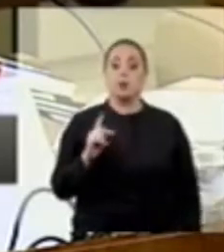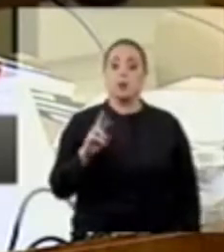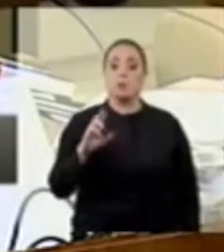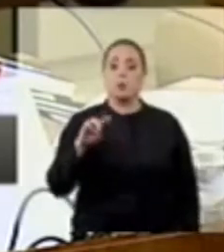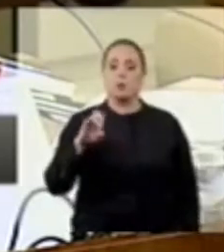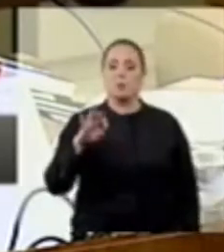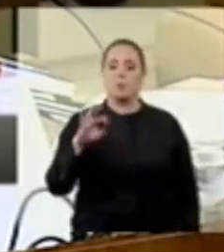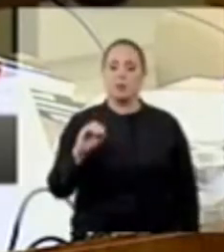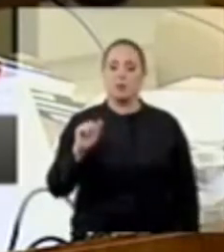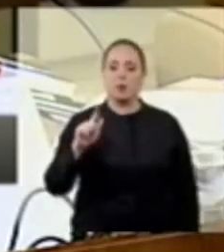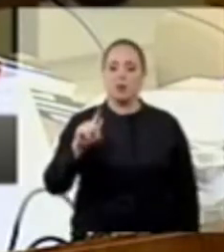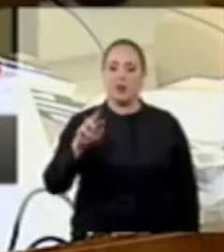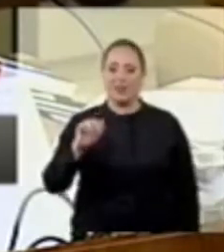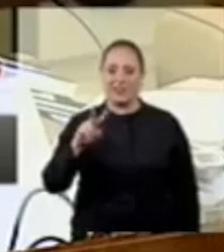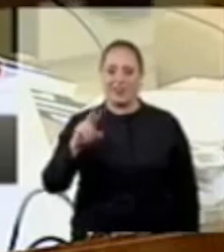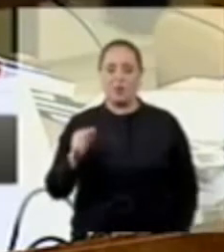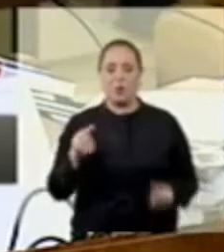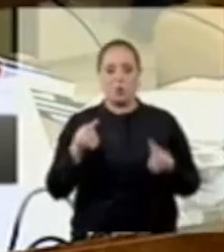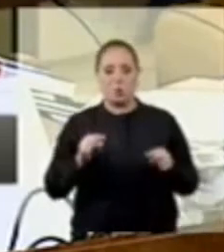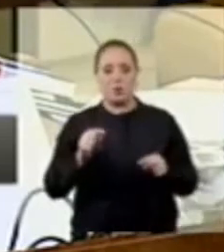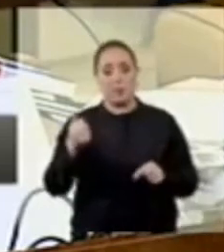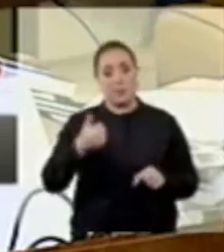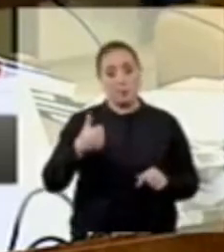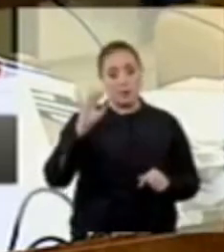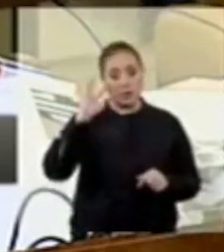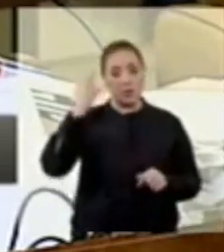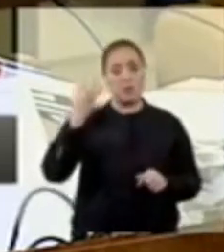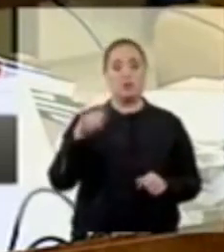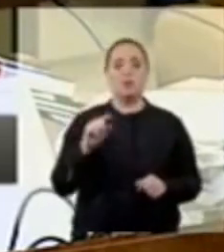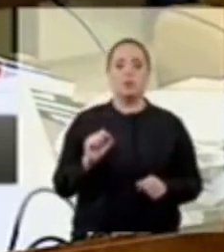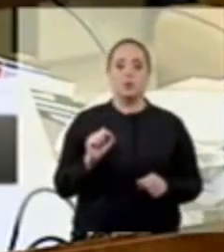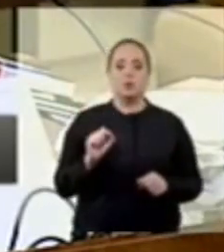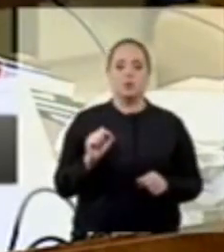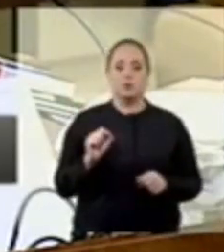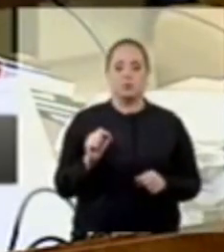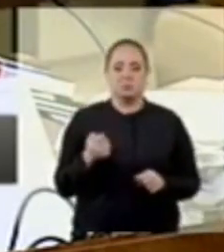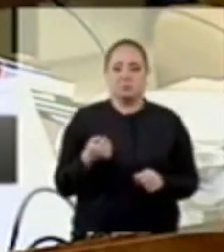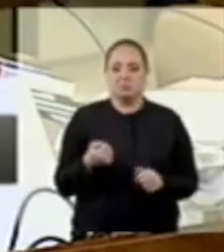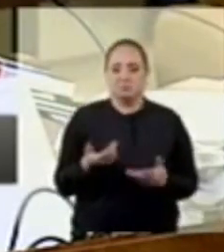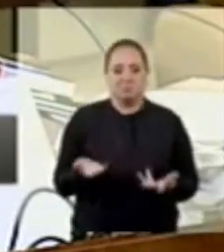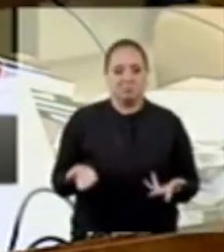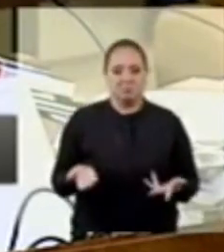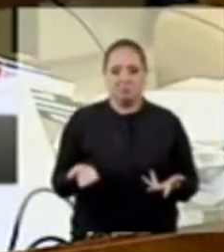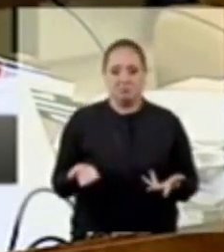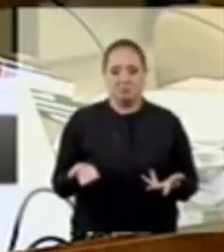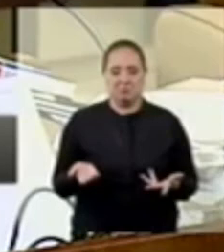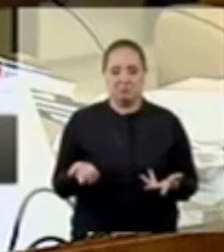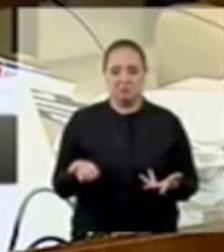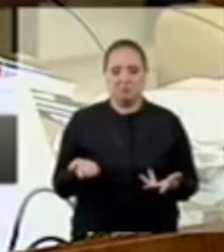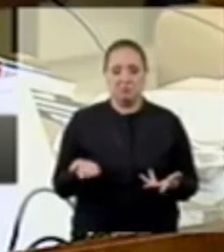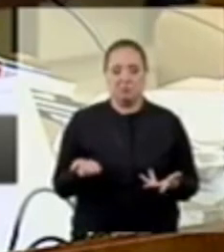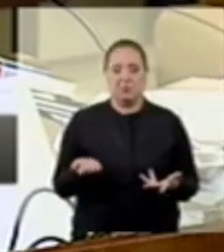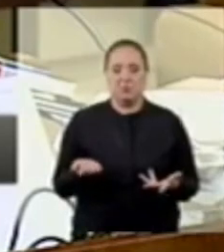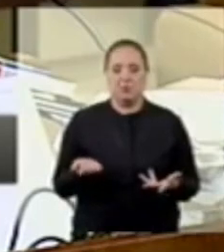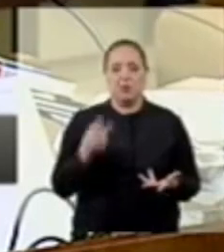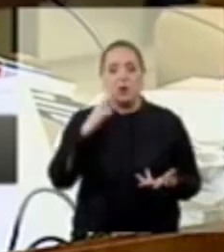agravo contra essa primeira decisão é irrisório em relação aos